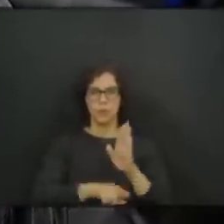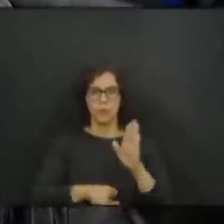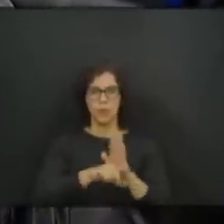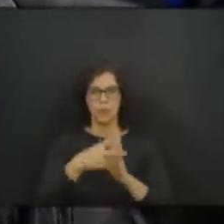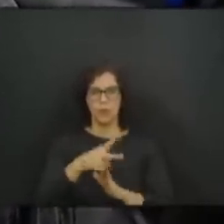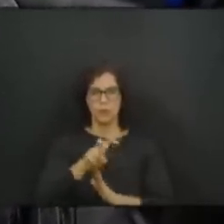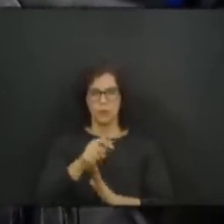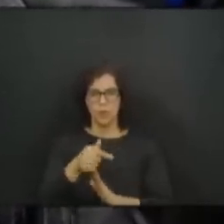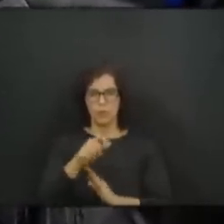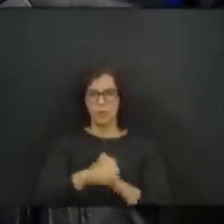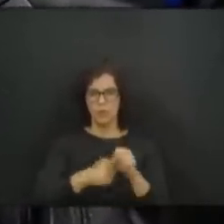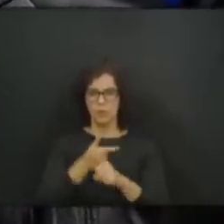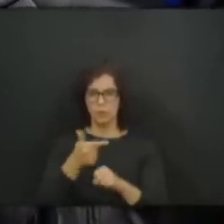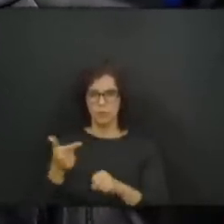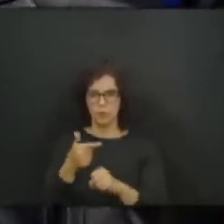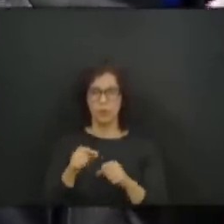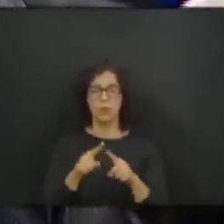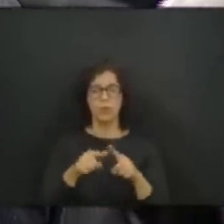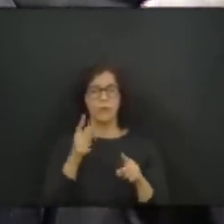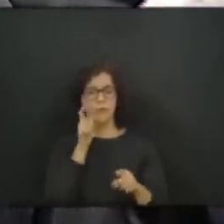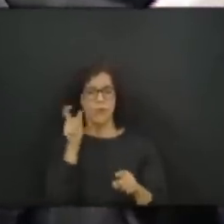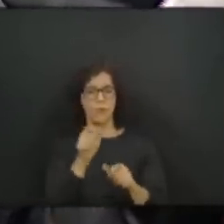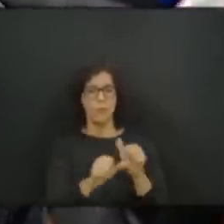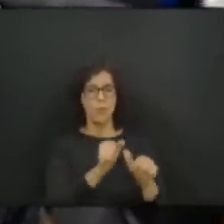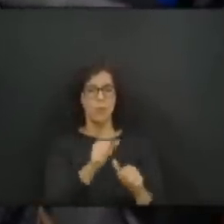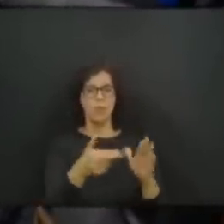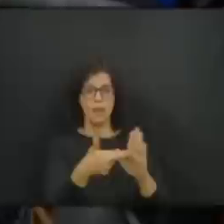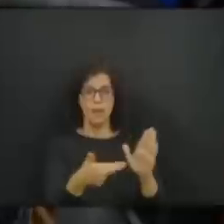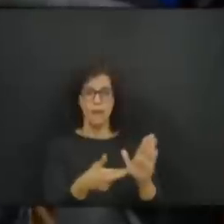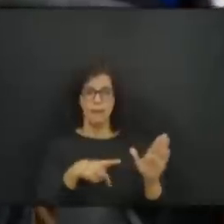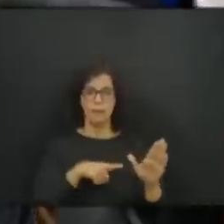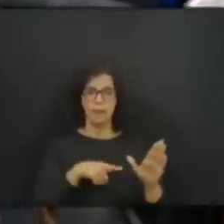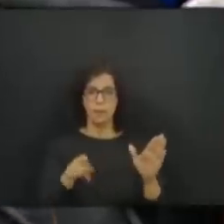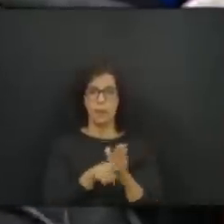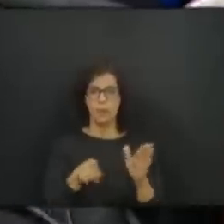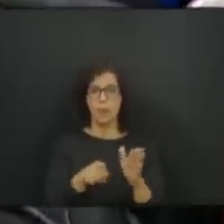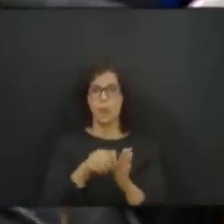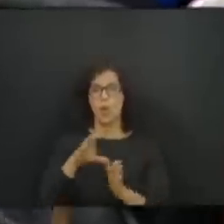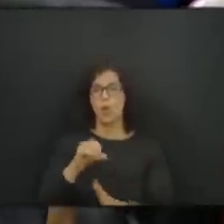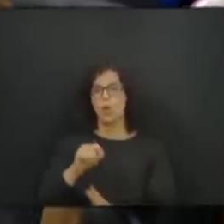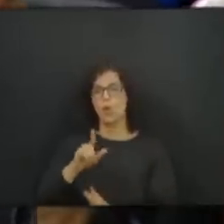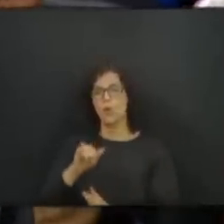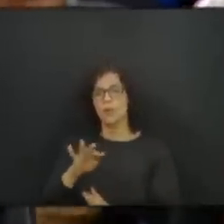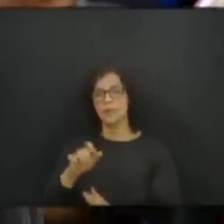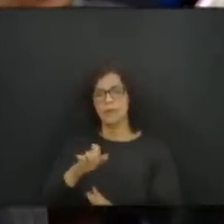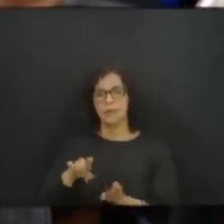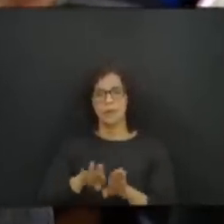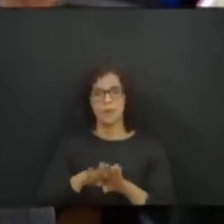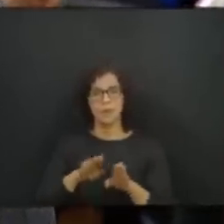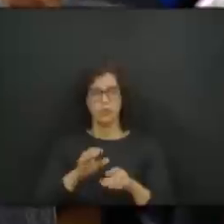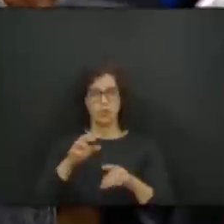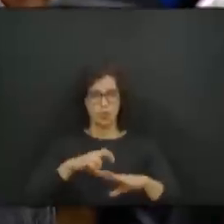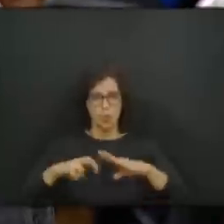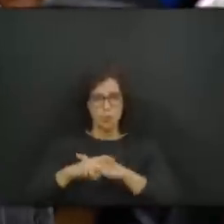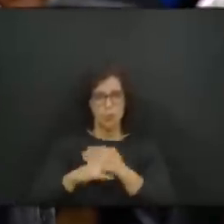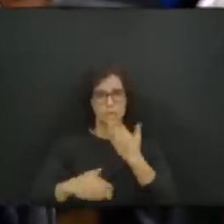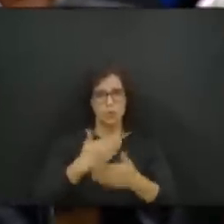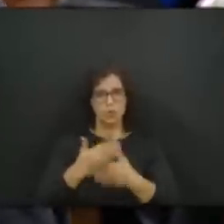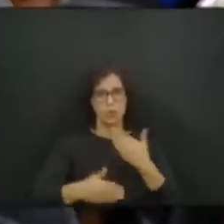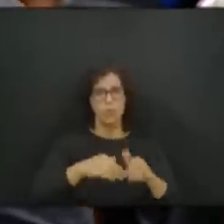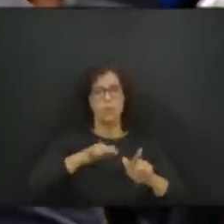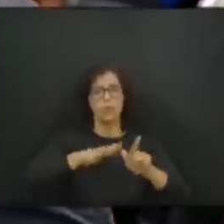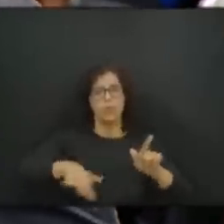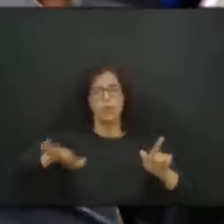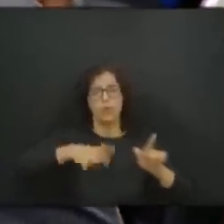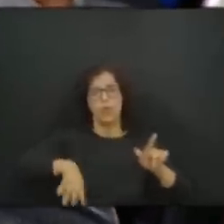257 2022 que altera atribuições do colégio conselho desenvolvimento territorial do